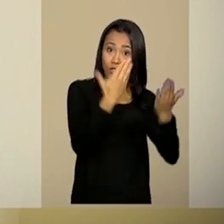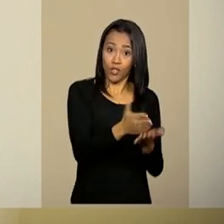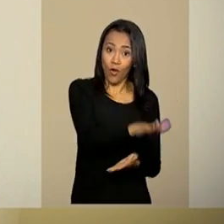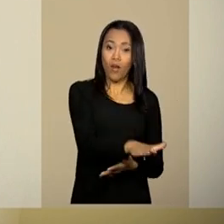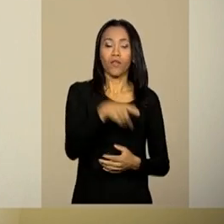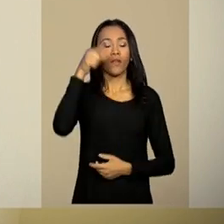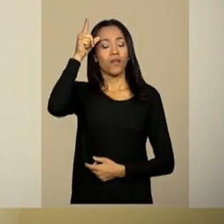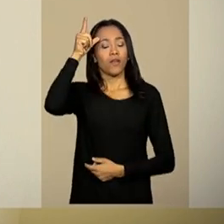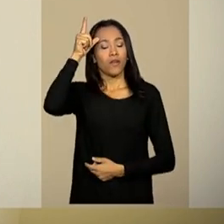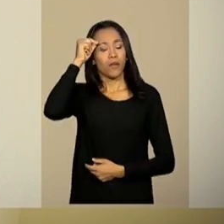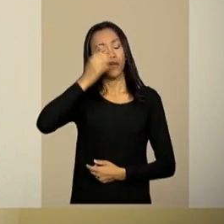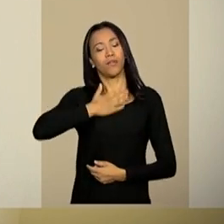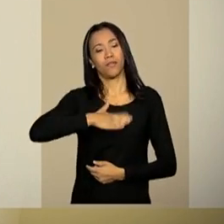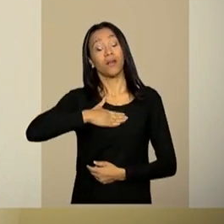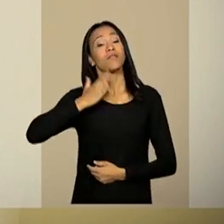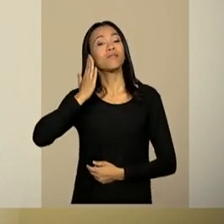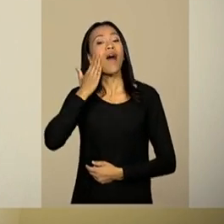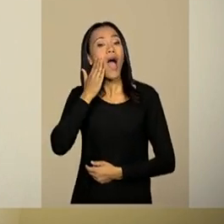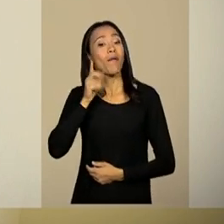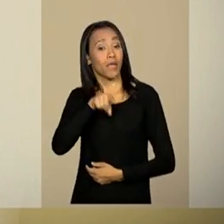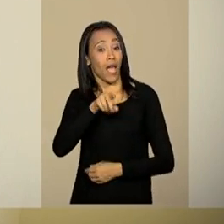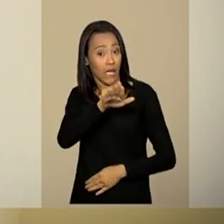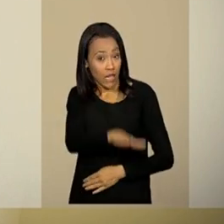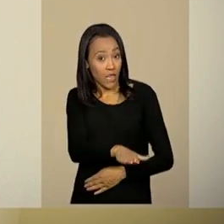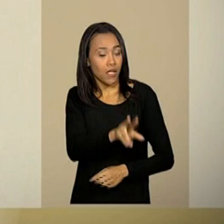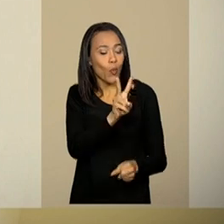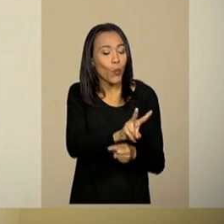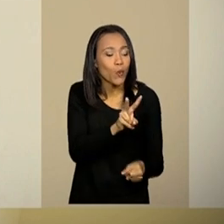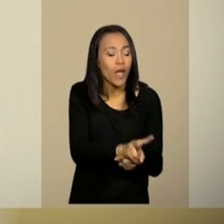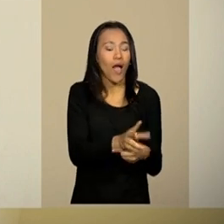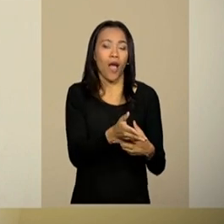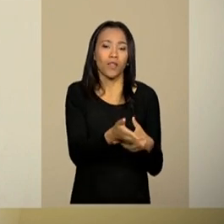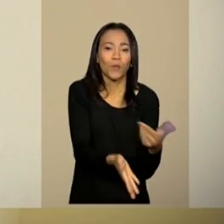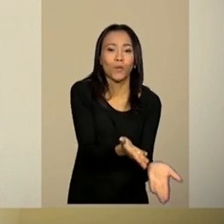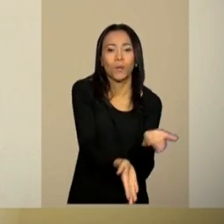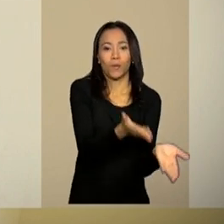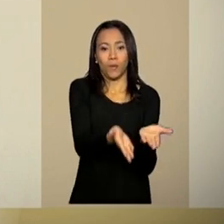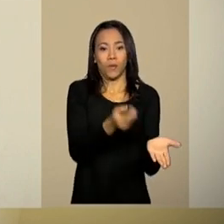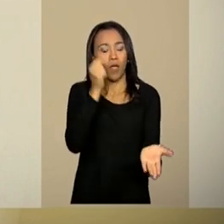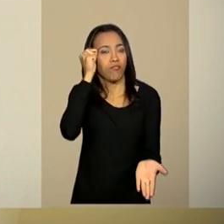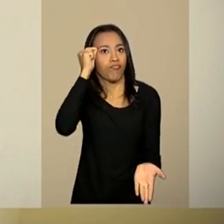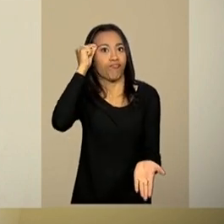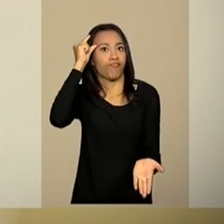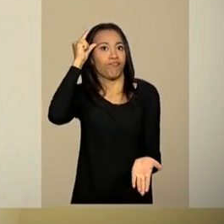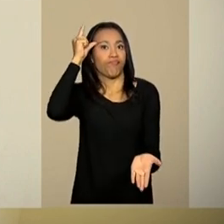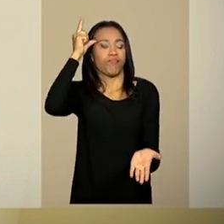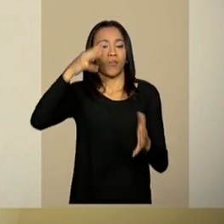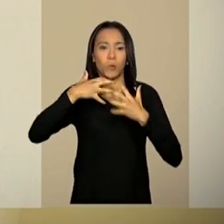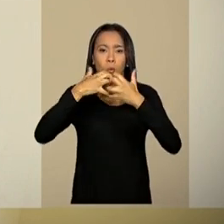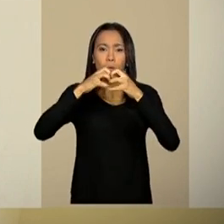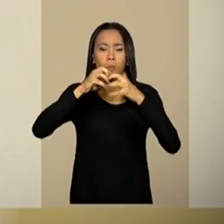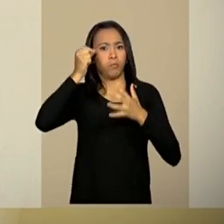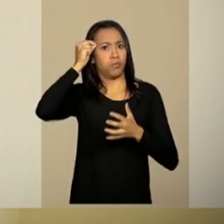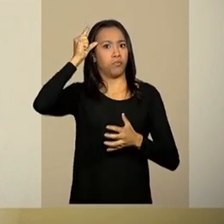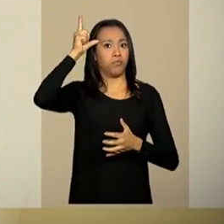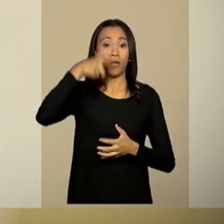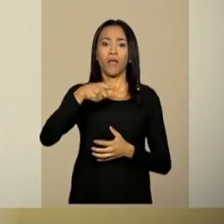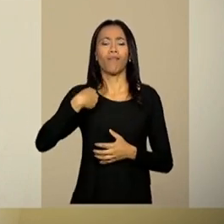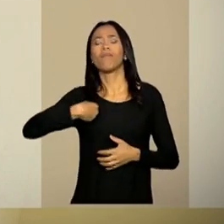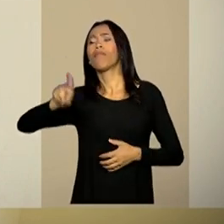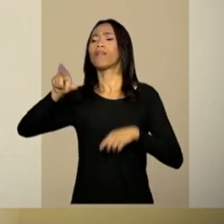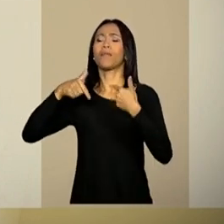tranquila porque sabe que a criança está sendo bem cuidada e está se desenvolvendo melhor com isso ela trabalha sem